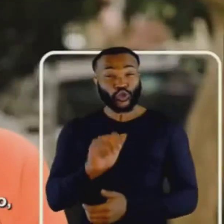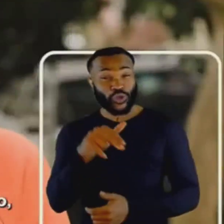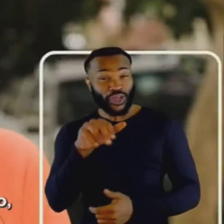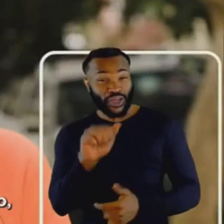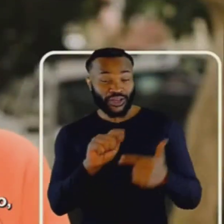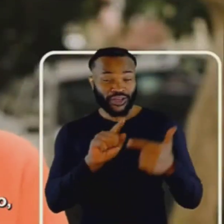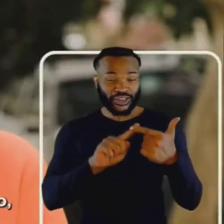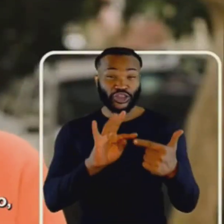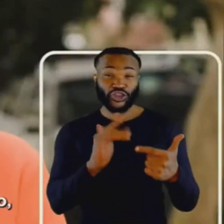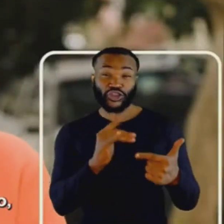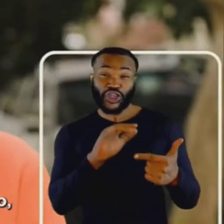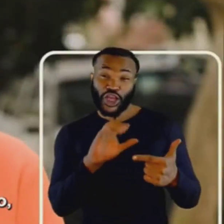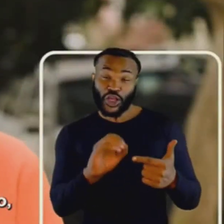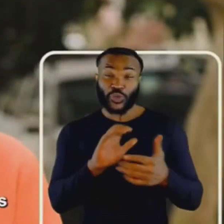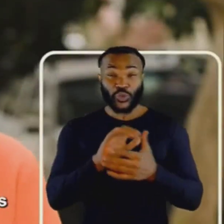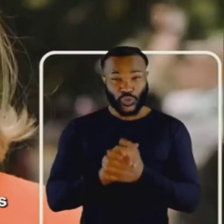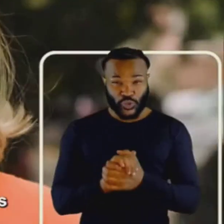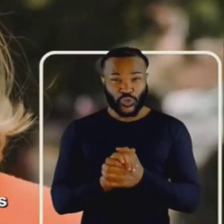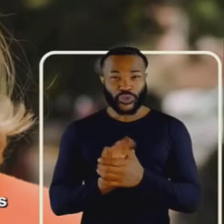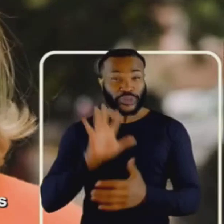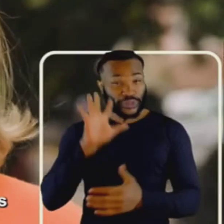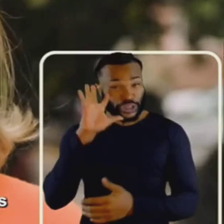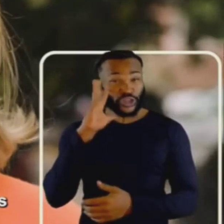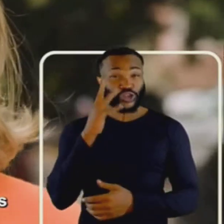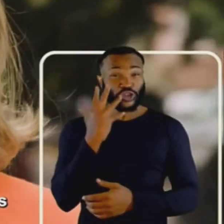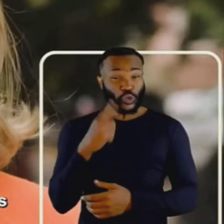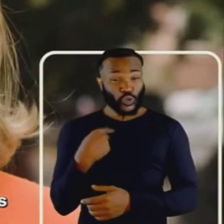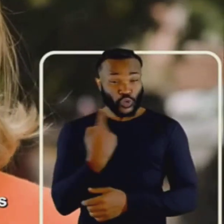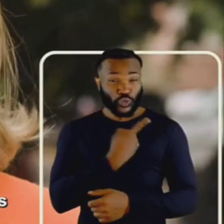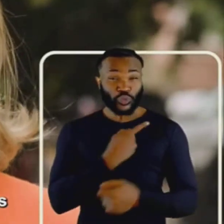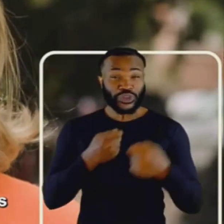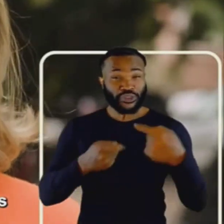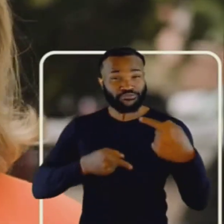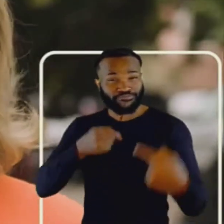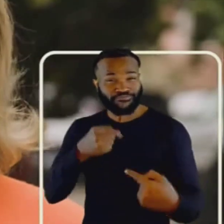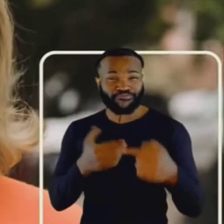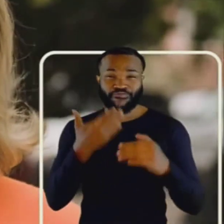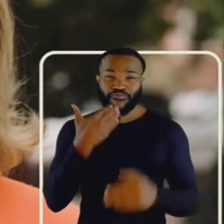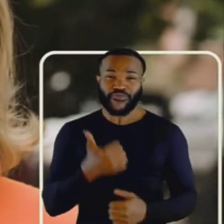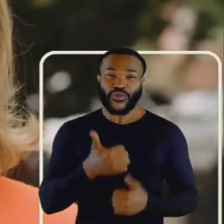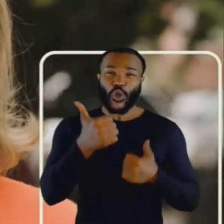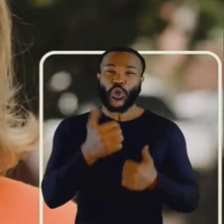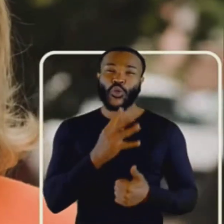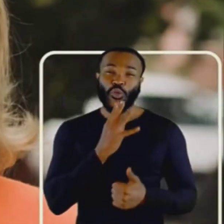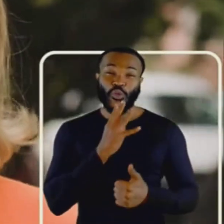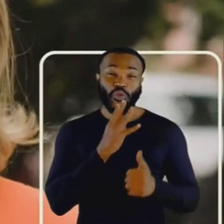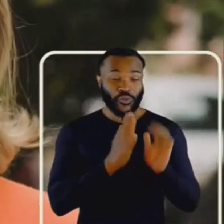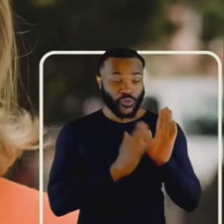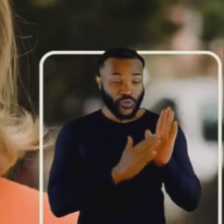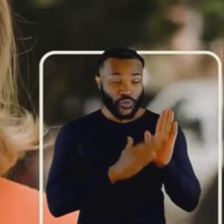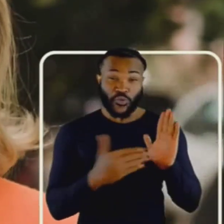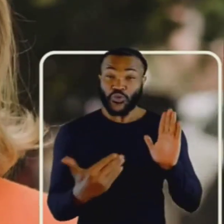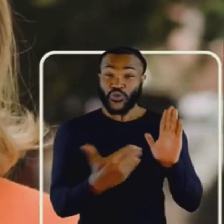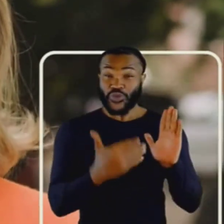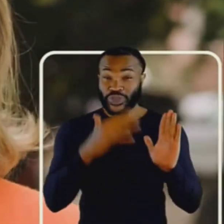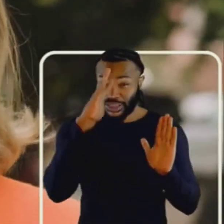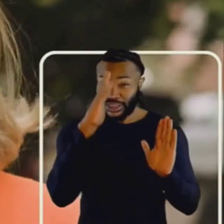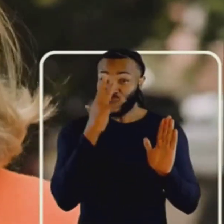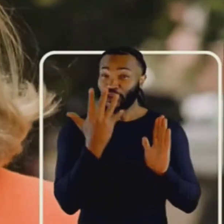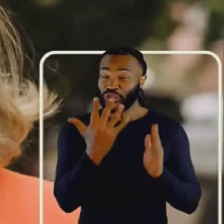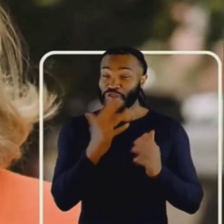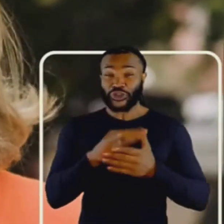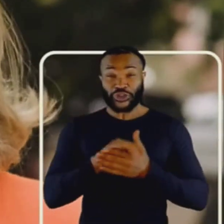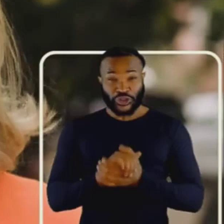a Juliana Brizola e ao Dr. Tiago, ela decidiu que nós precisamos debater melhor, conhecer as propostas